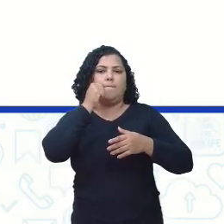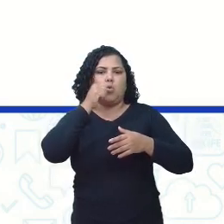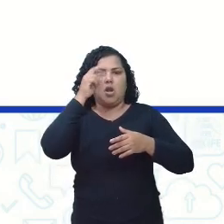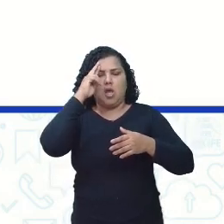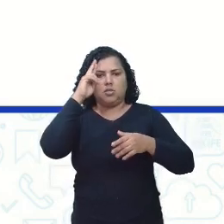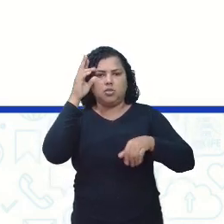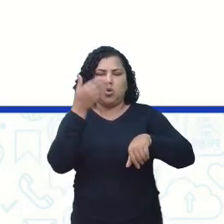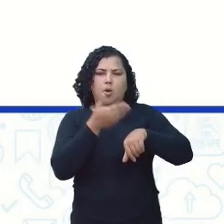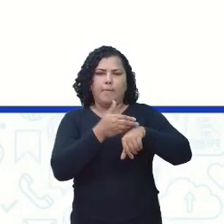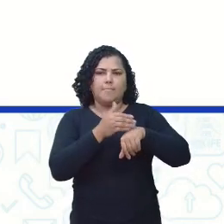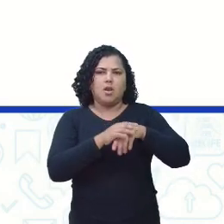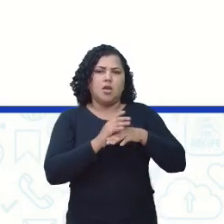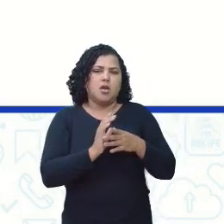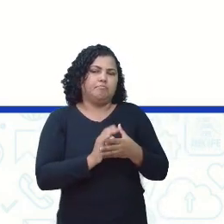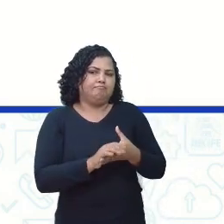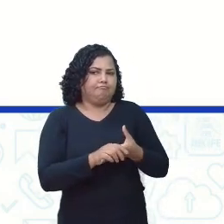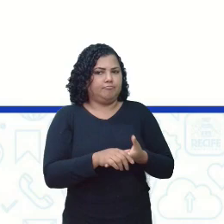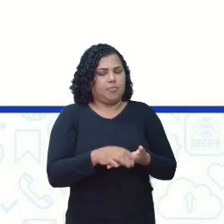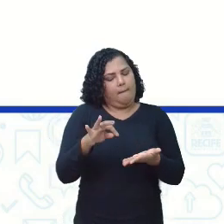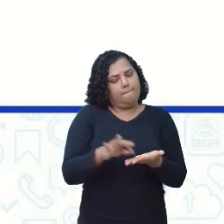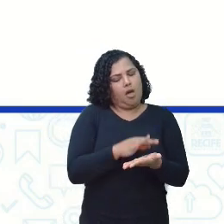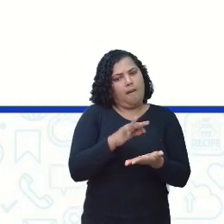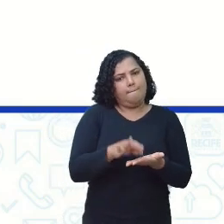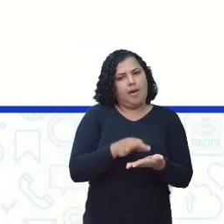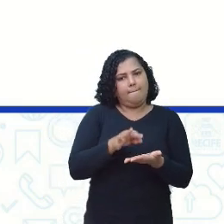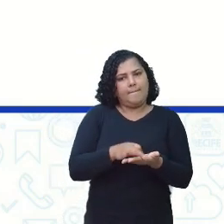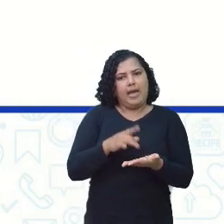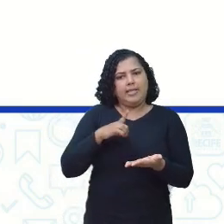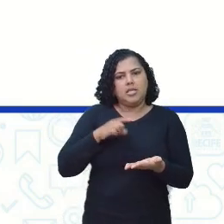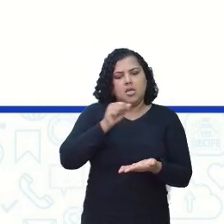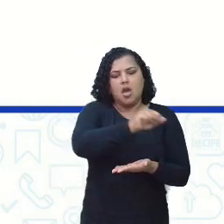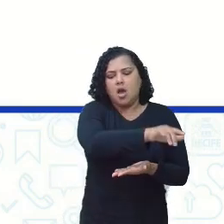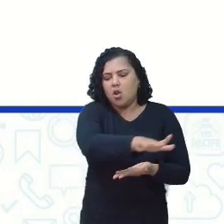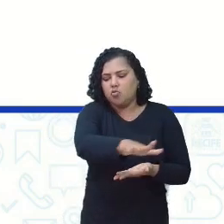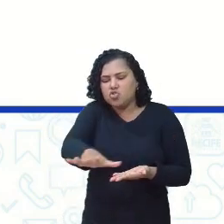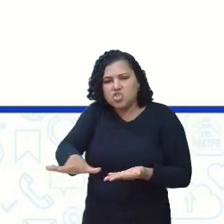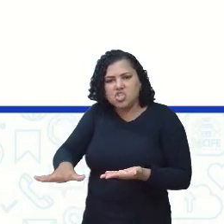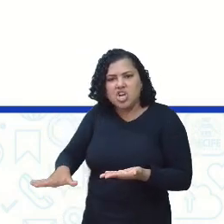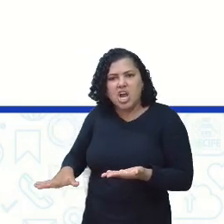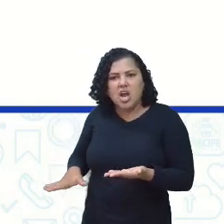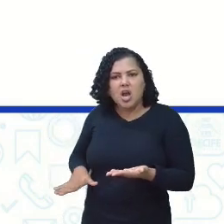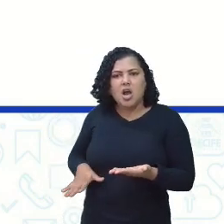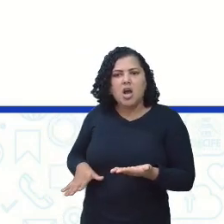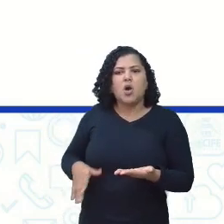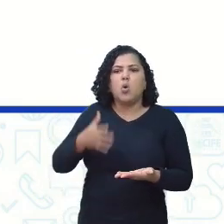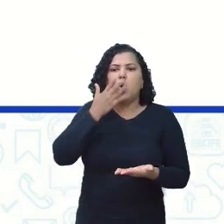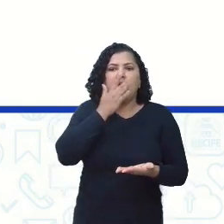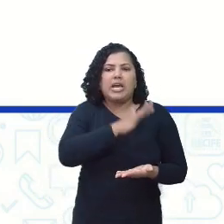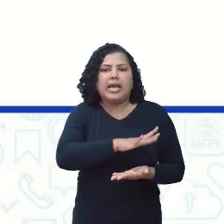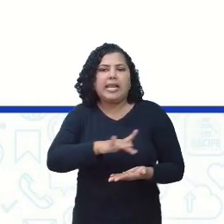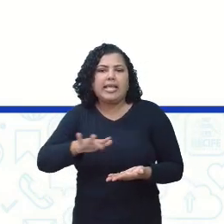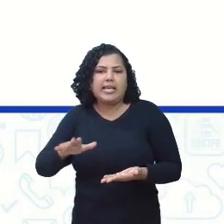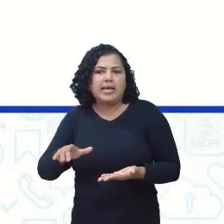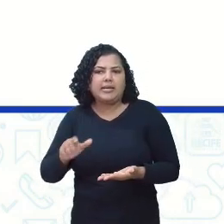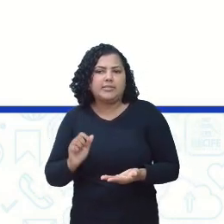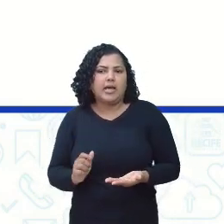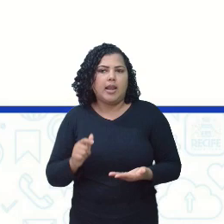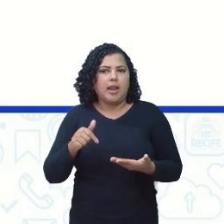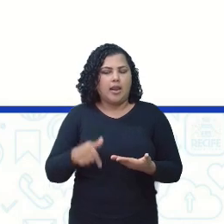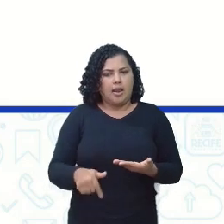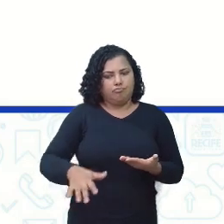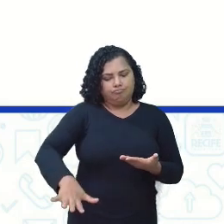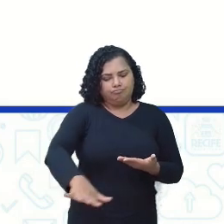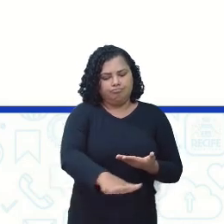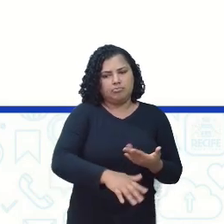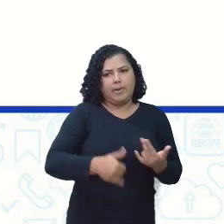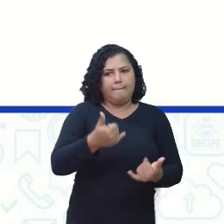tecidos, né, rodeada por suas mucamas, inclusive crianças escravizadas que estão aí ao pé dela, né,